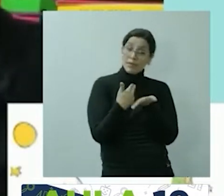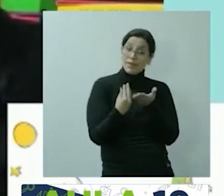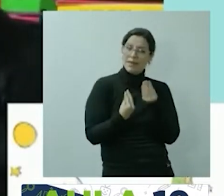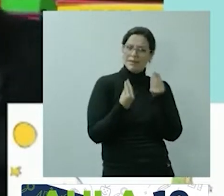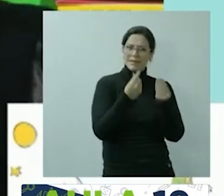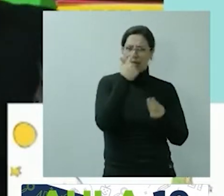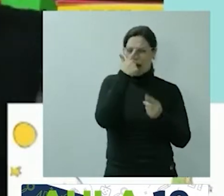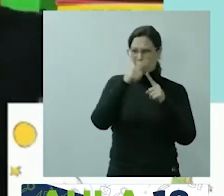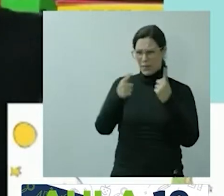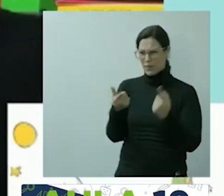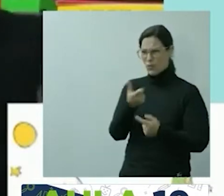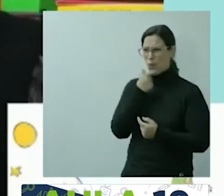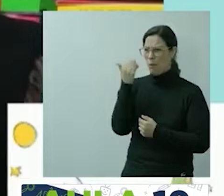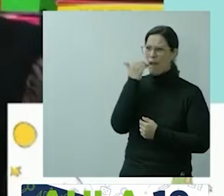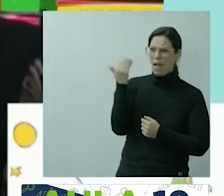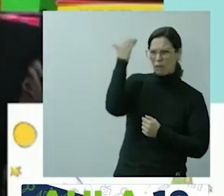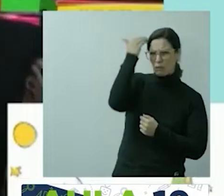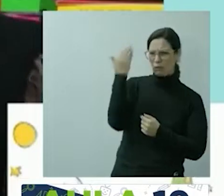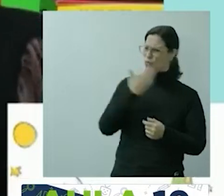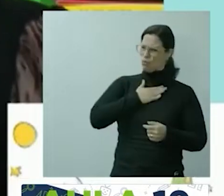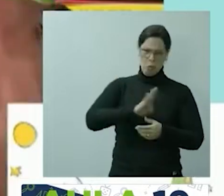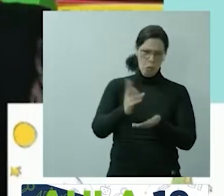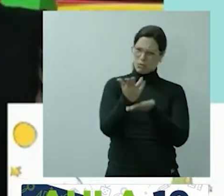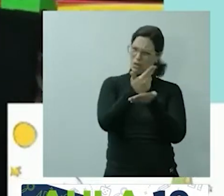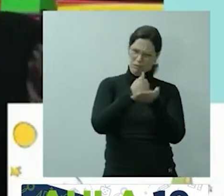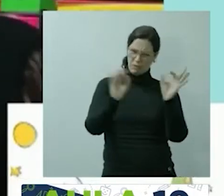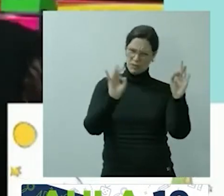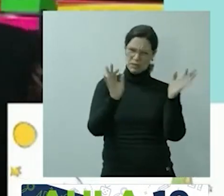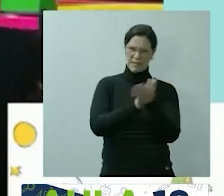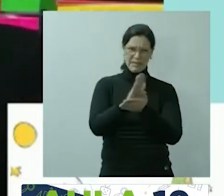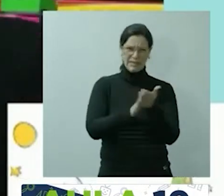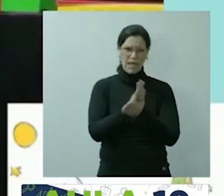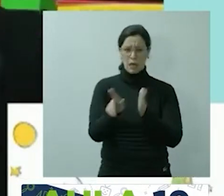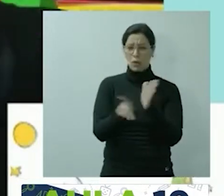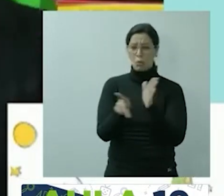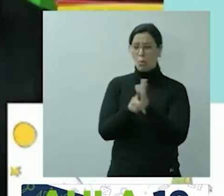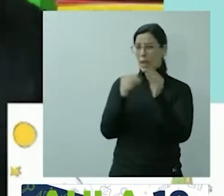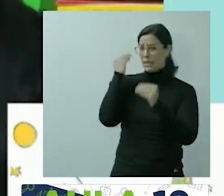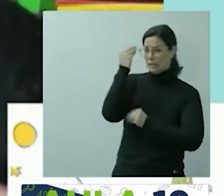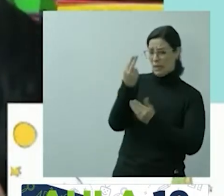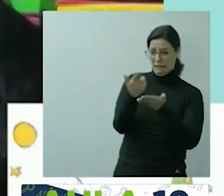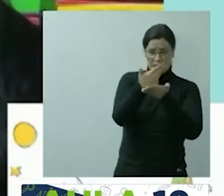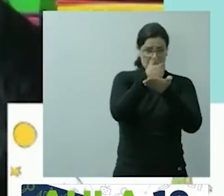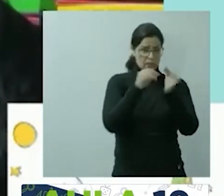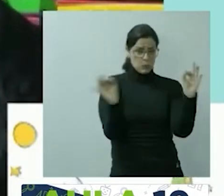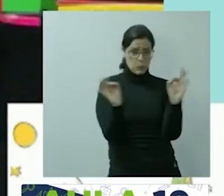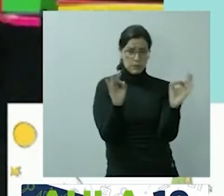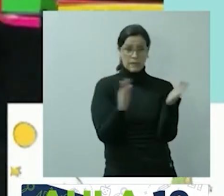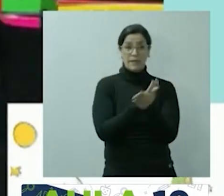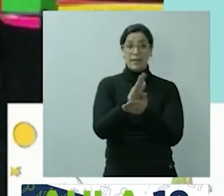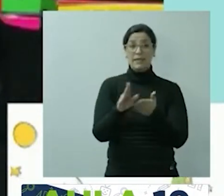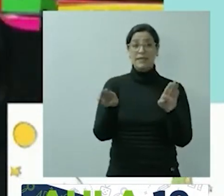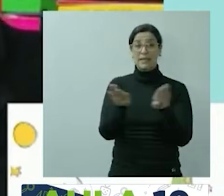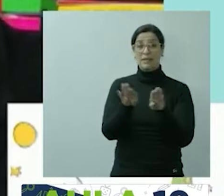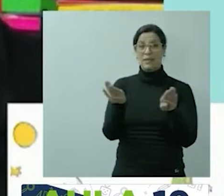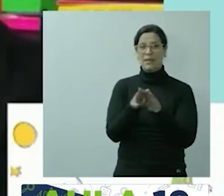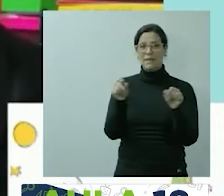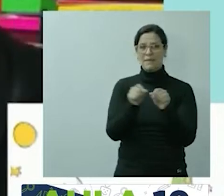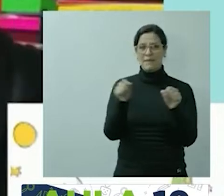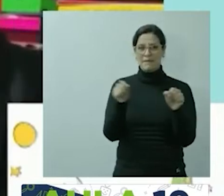piloto, já adulto, não gostava muito de desenhar, ele não tinha boas experiências. Então, desenhou